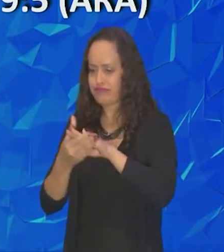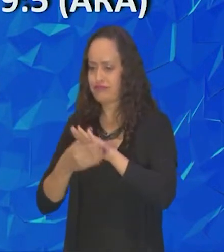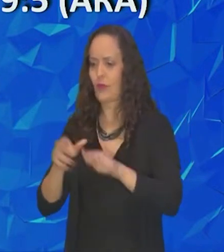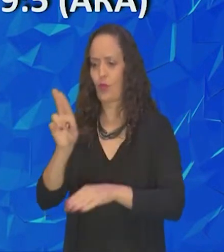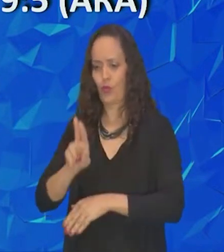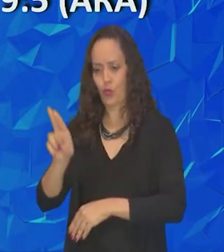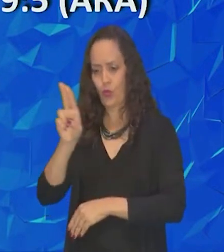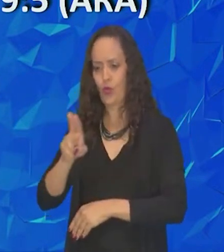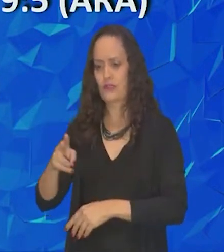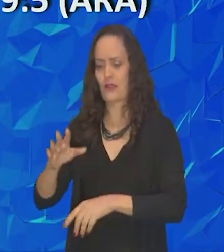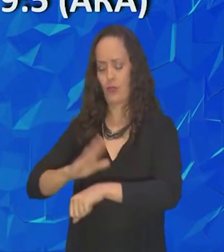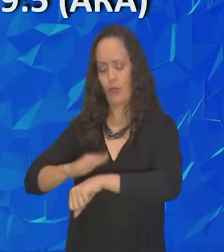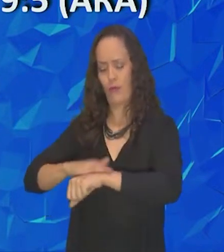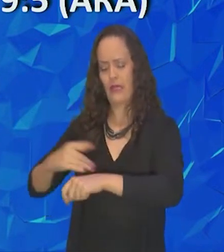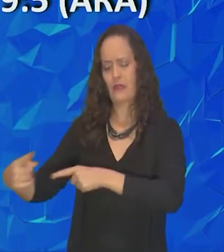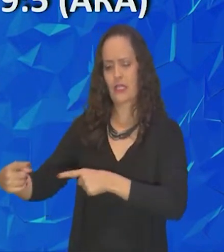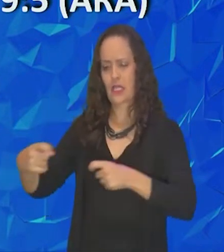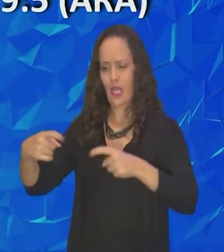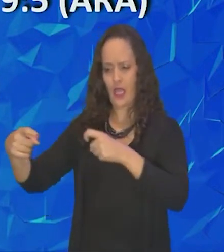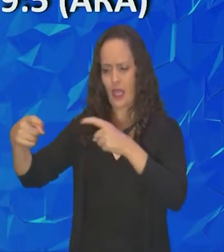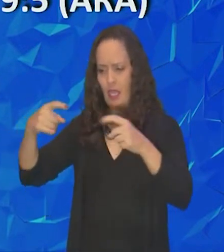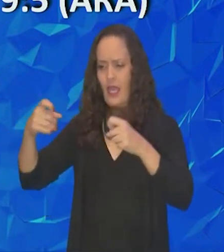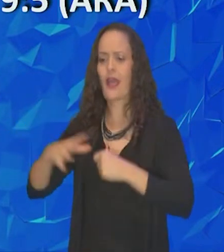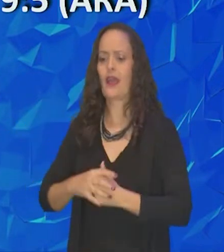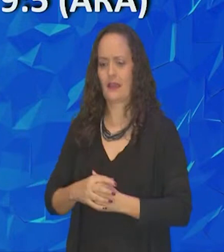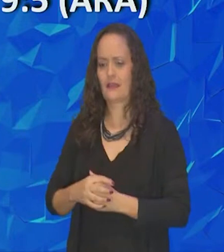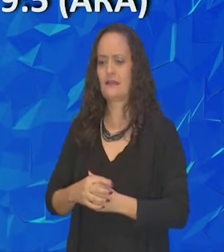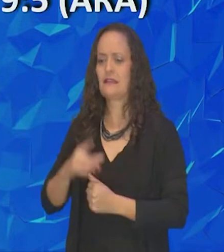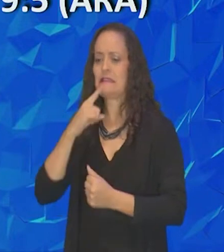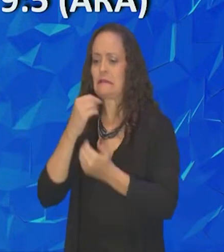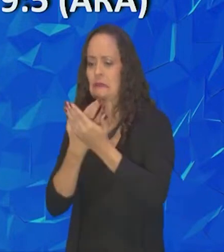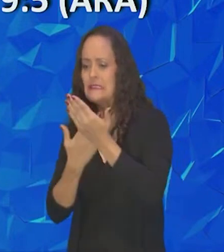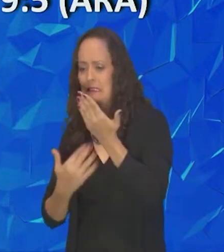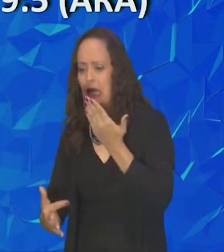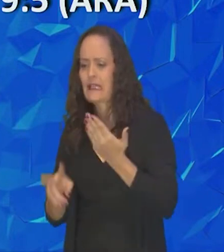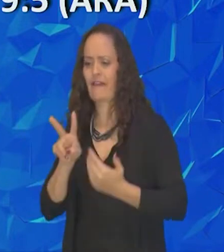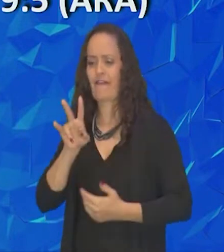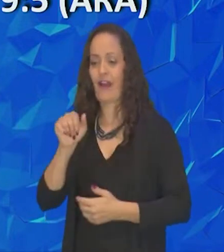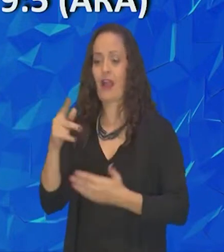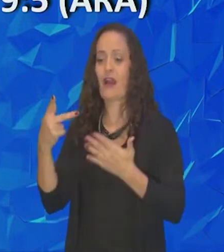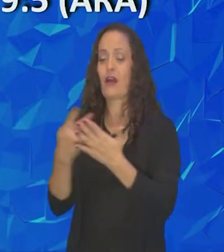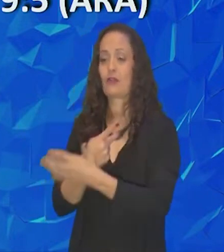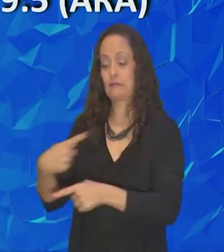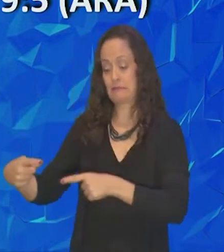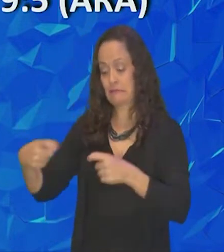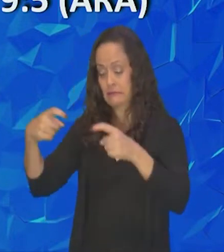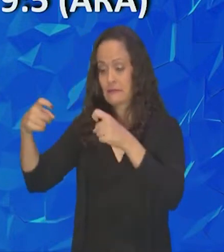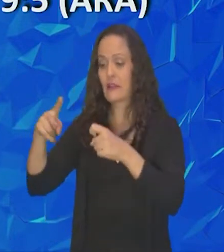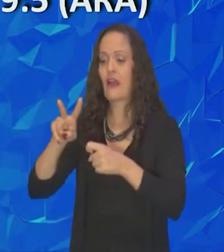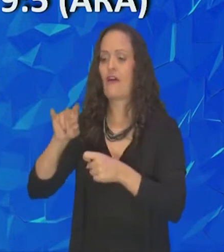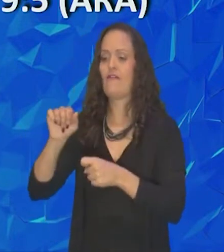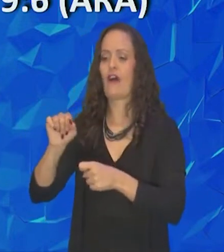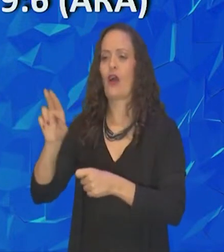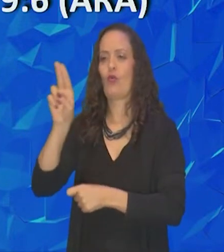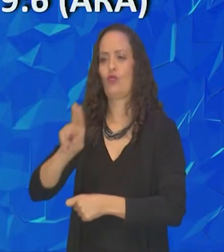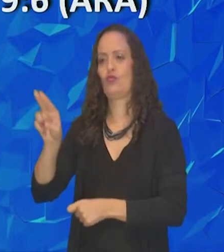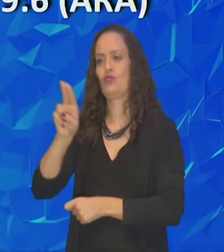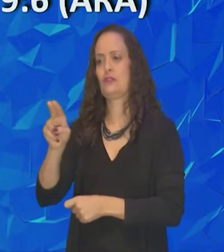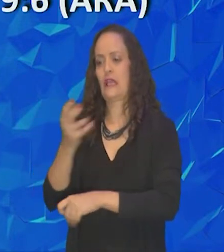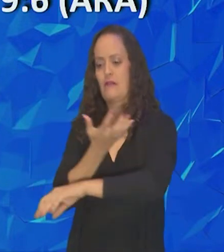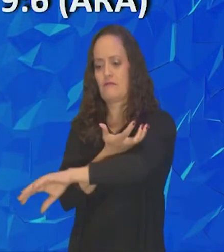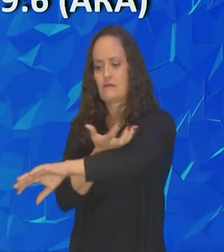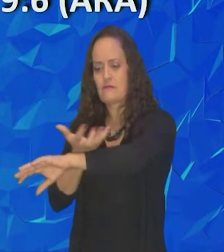da batalha, e toda veste revolvida em sangue serão queimadas, servirão do pasto no fogo.